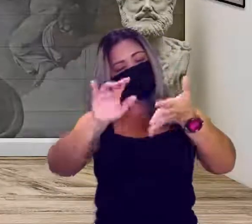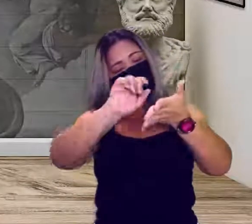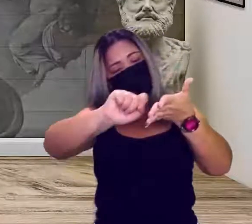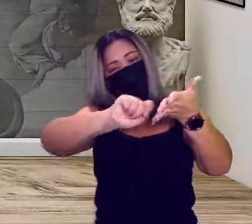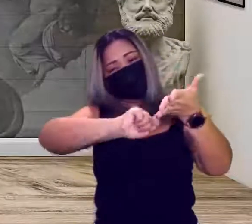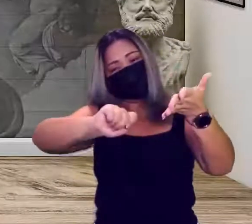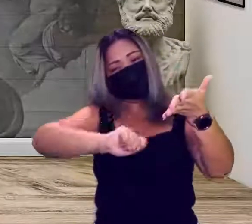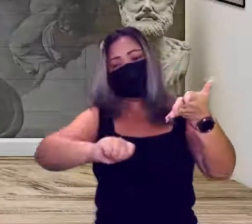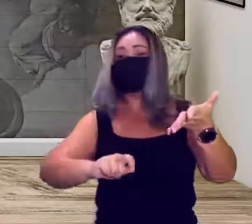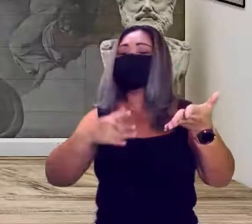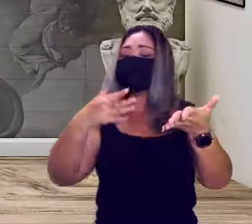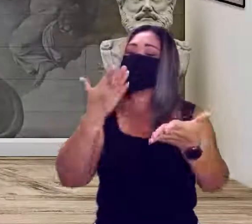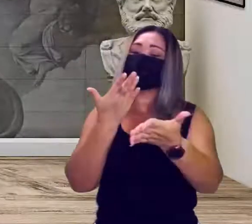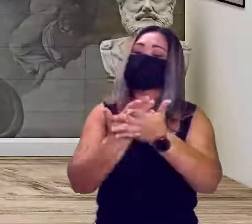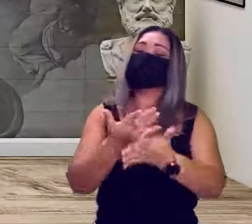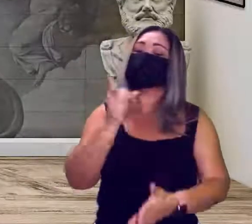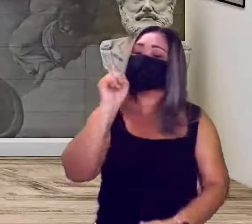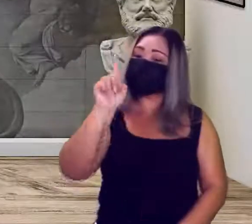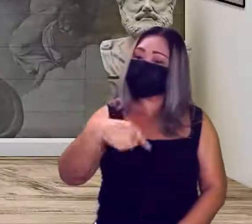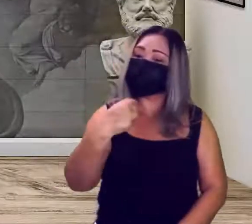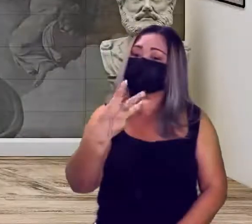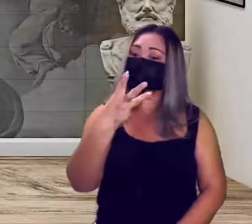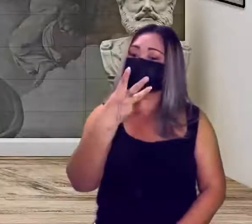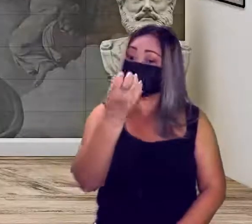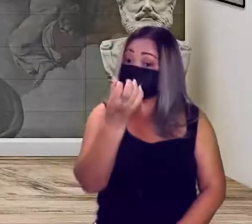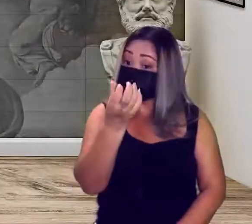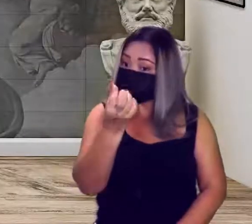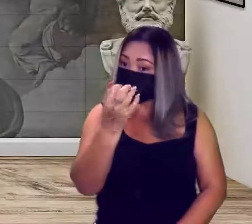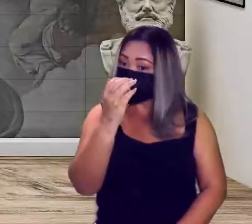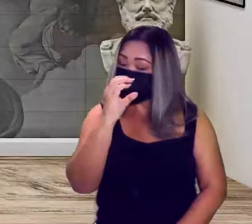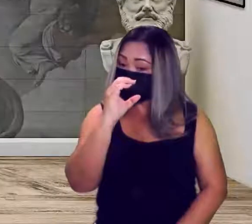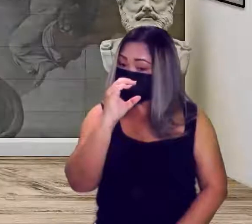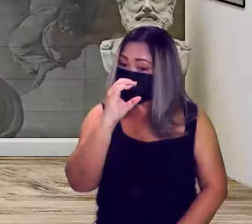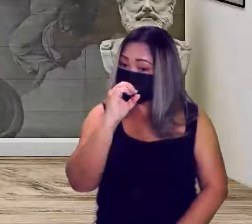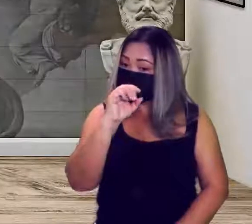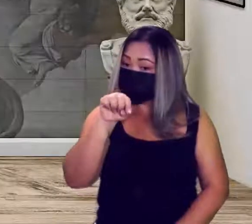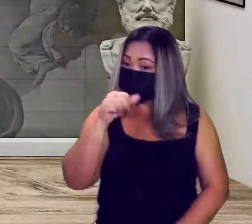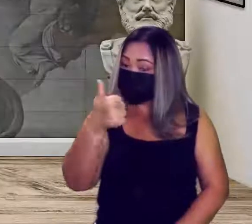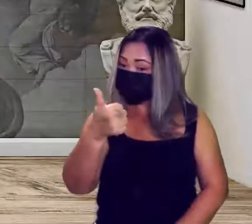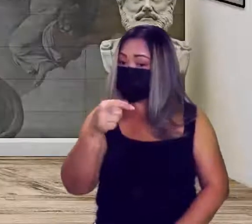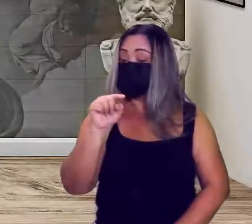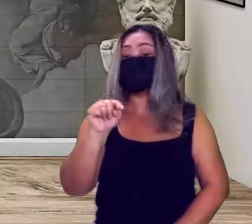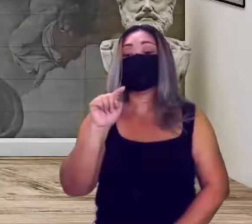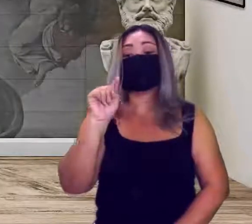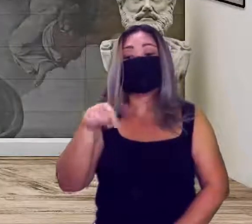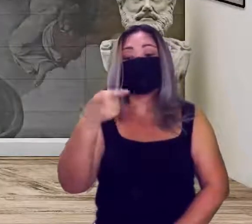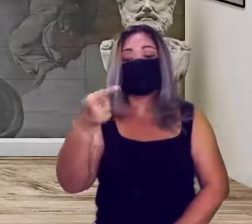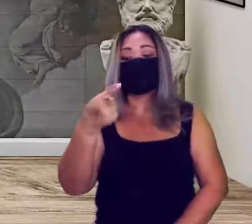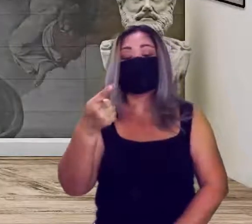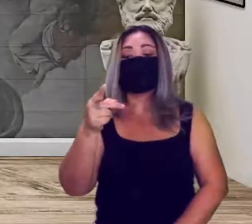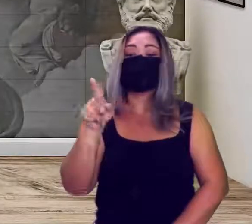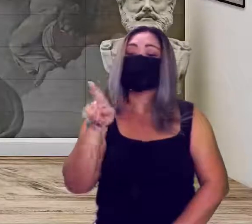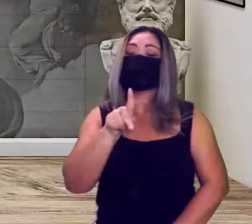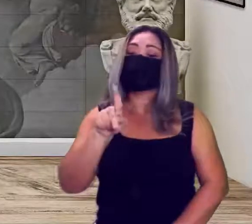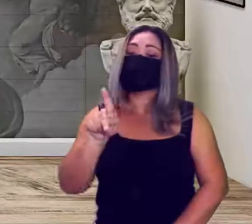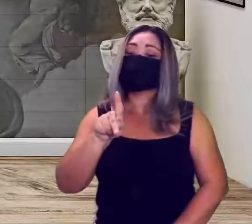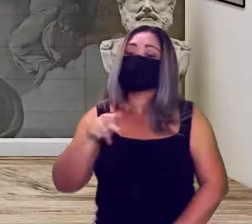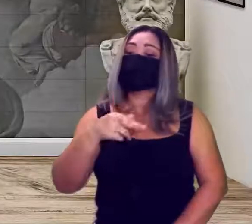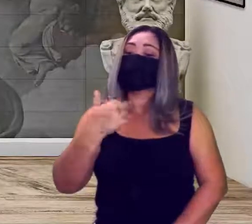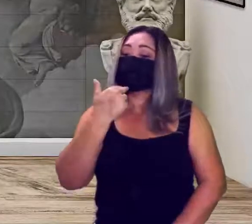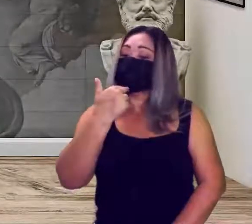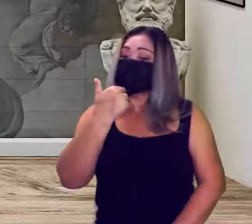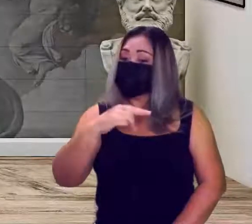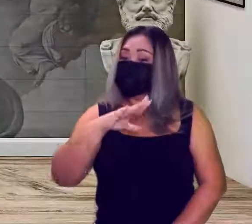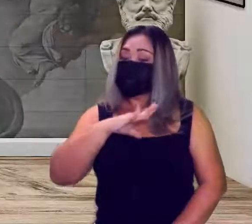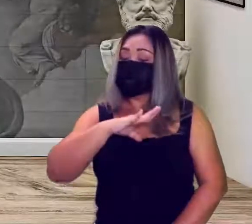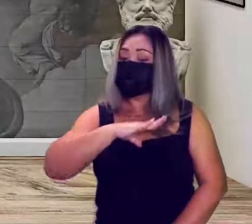aula 60.1 do terceiro ano das meninas de língua portuguesa, pela qual elas explicam e ensinam a fazer um